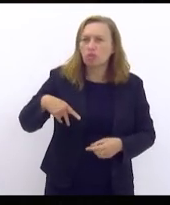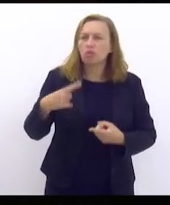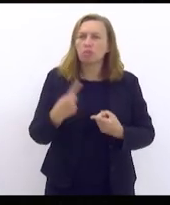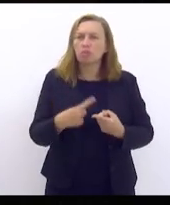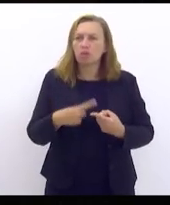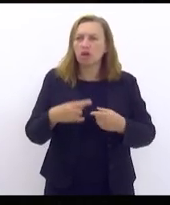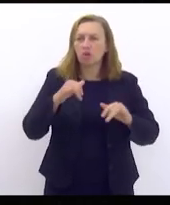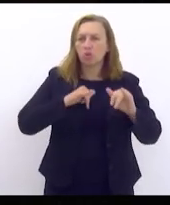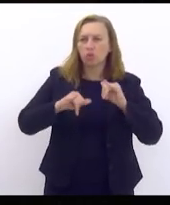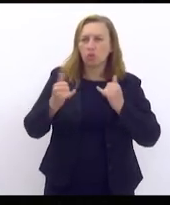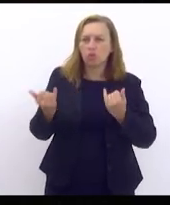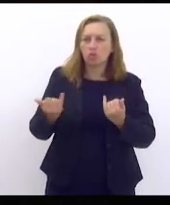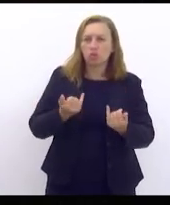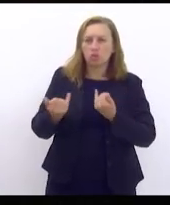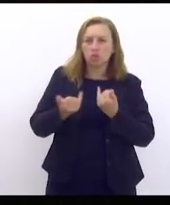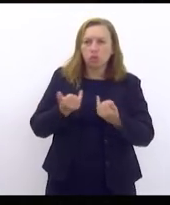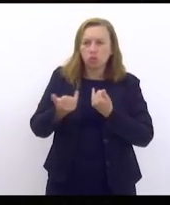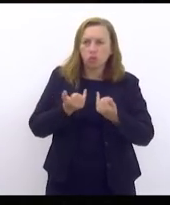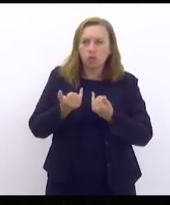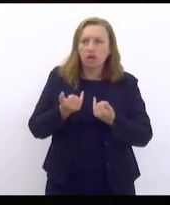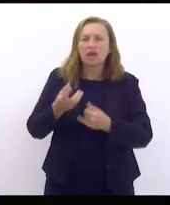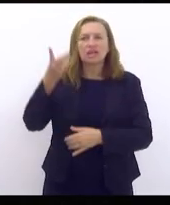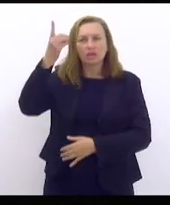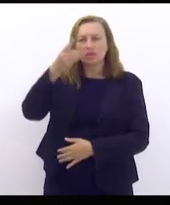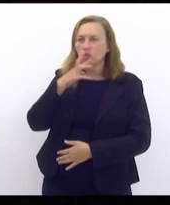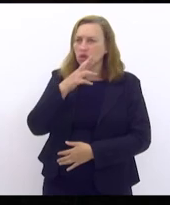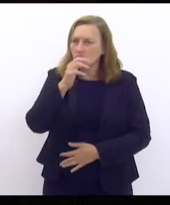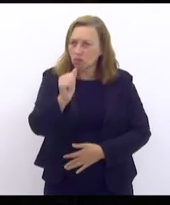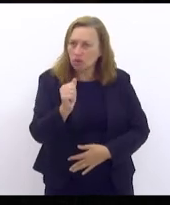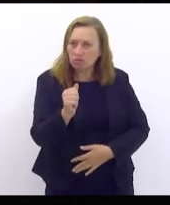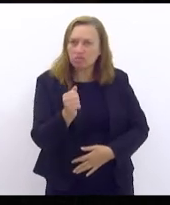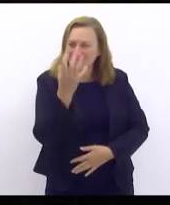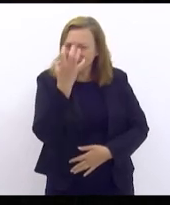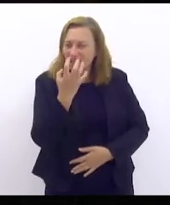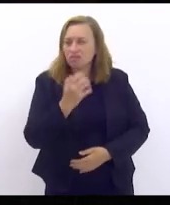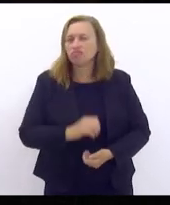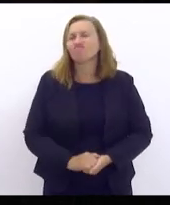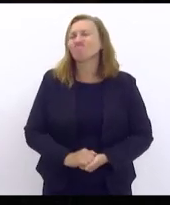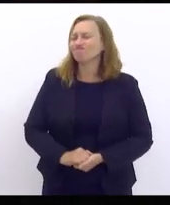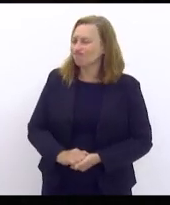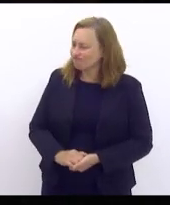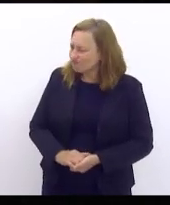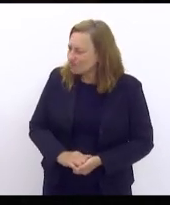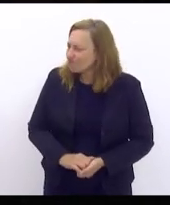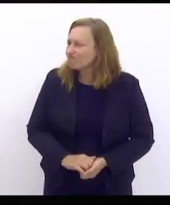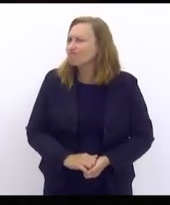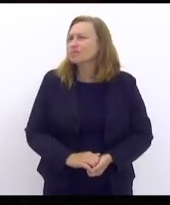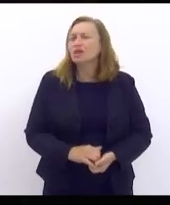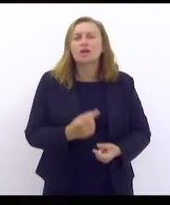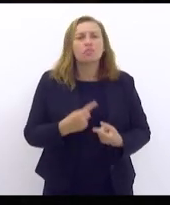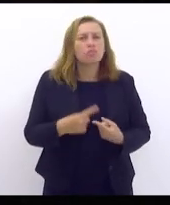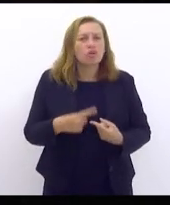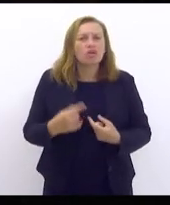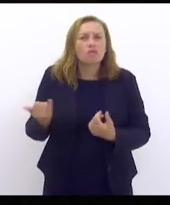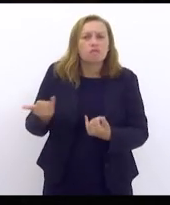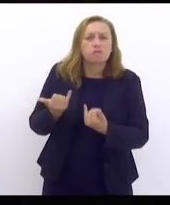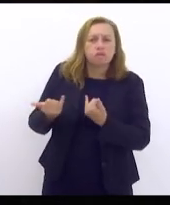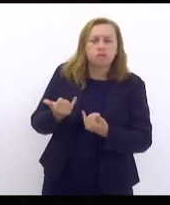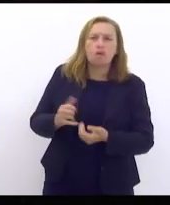chegaram as informações, hein, deputado Rodrigo Amorim, muito grave, porque chegaram as